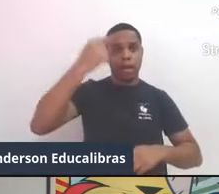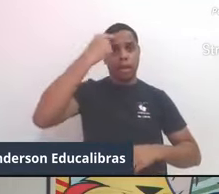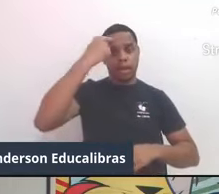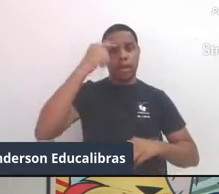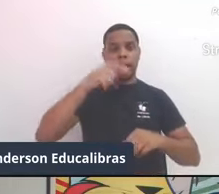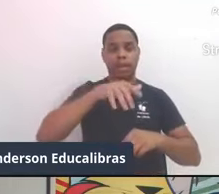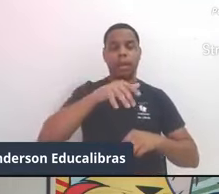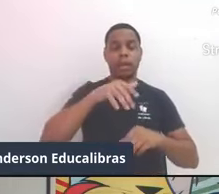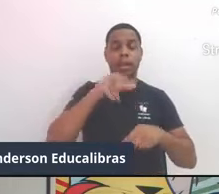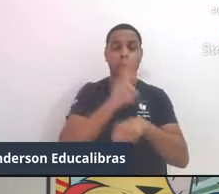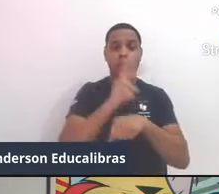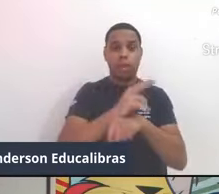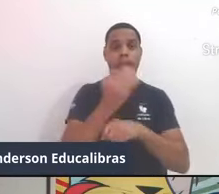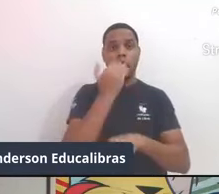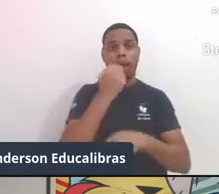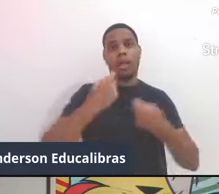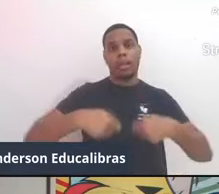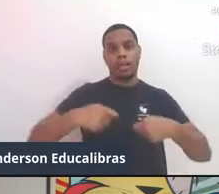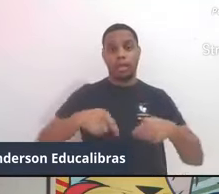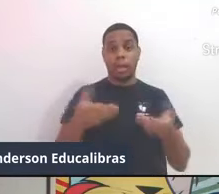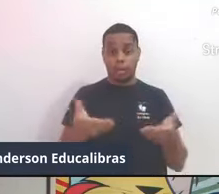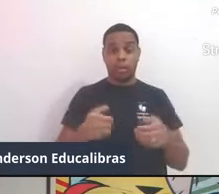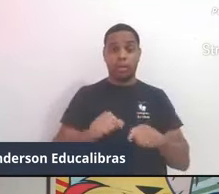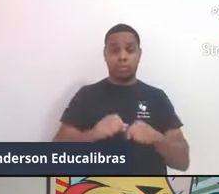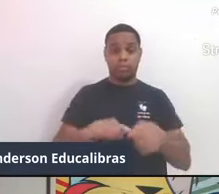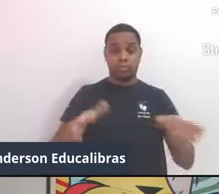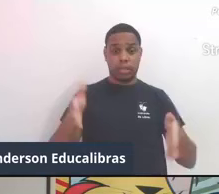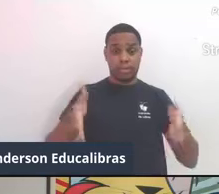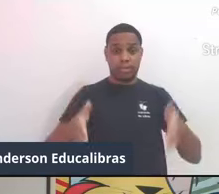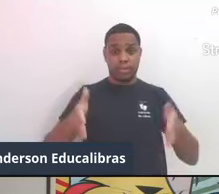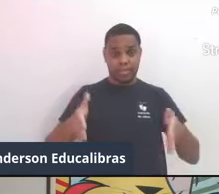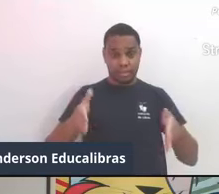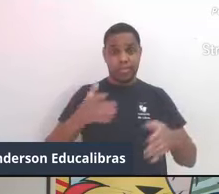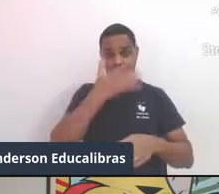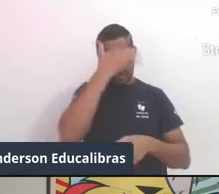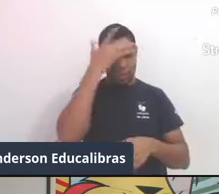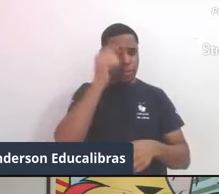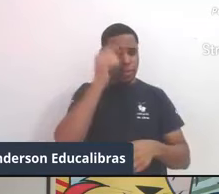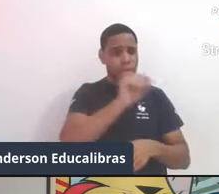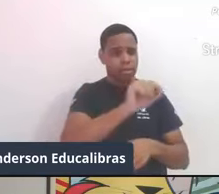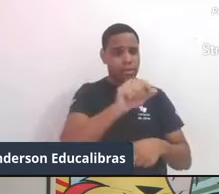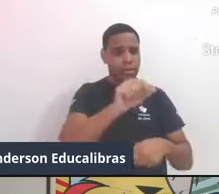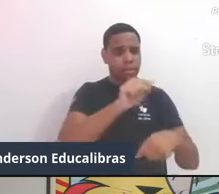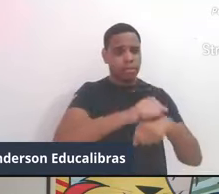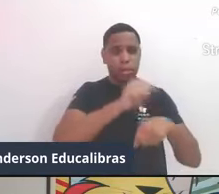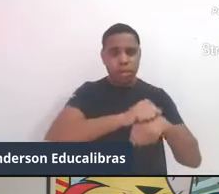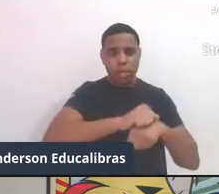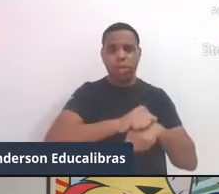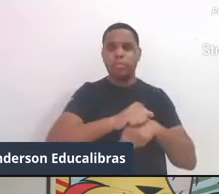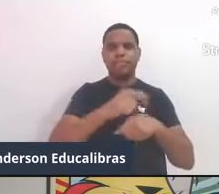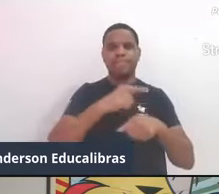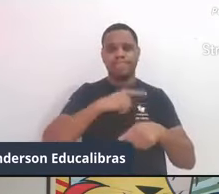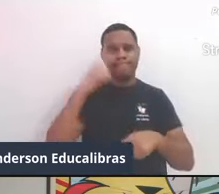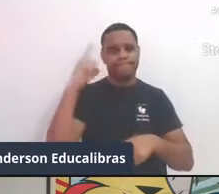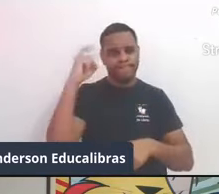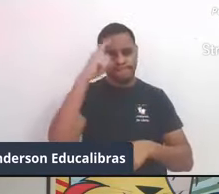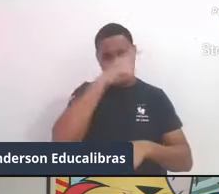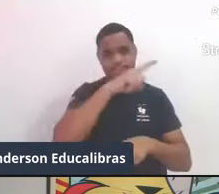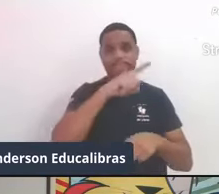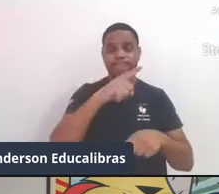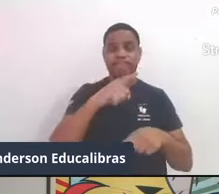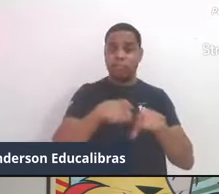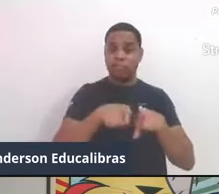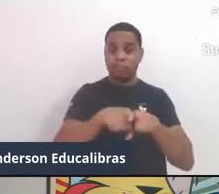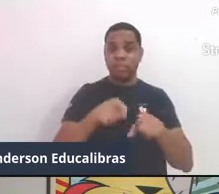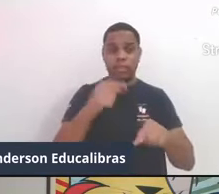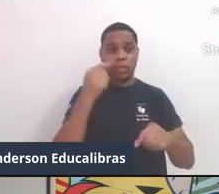de pandemia, especialmente para aqueles públicos mais carentes, que têm problemas mais graves, incluindo aí, inclusive,